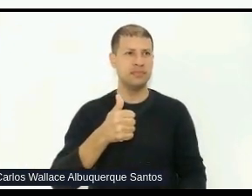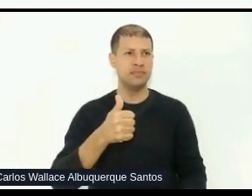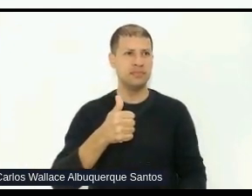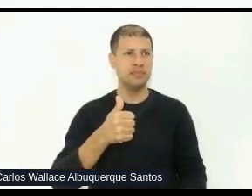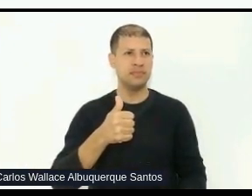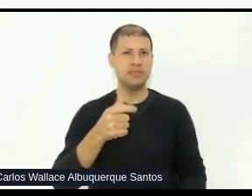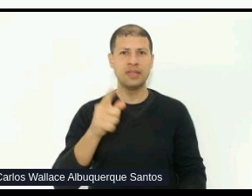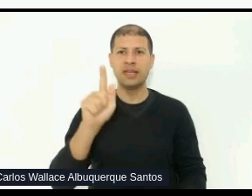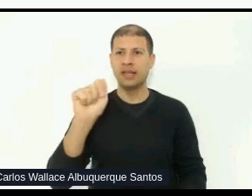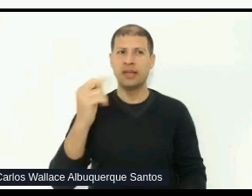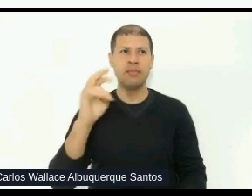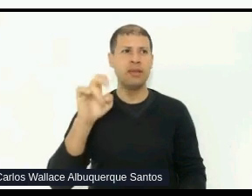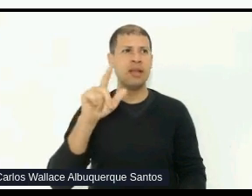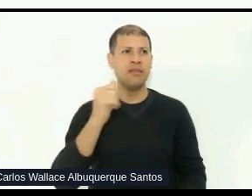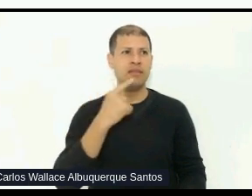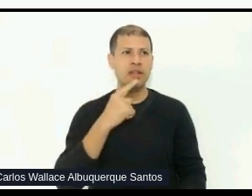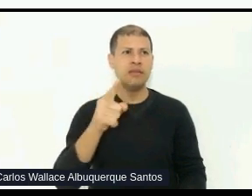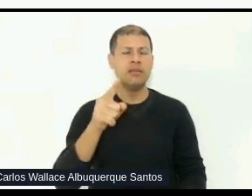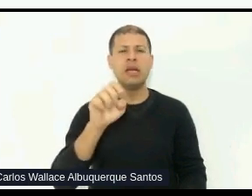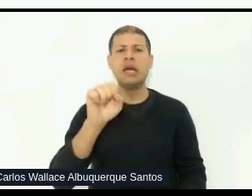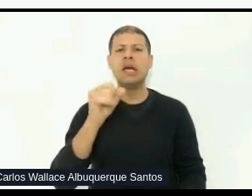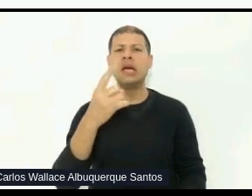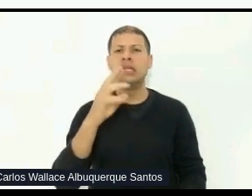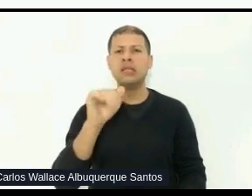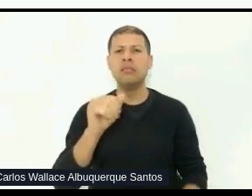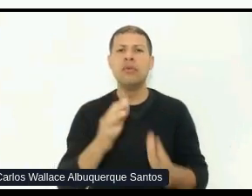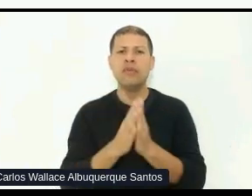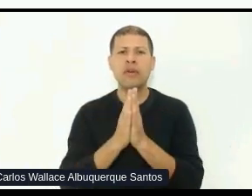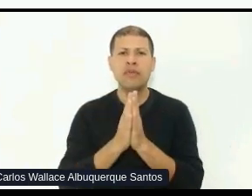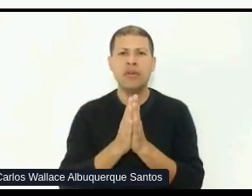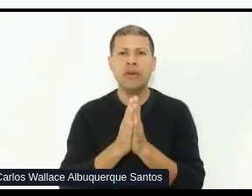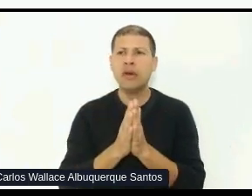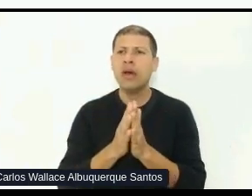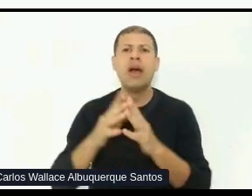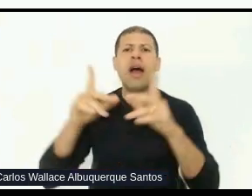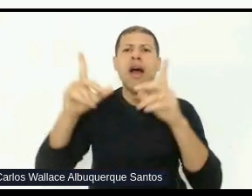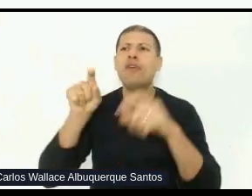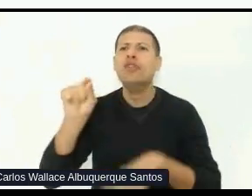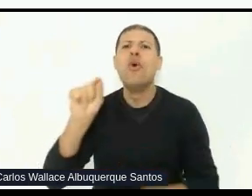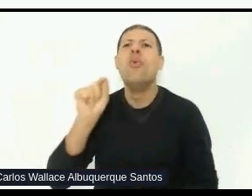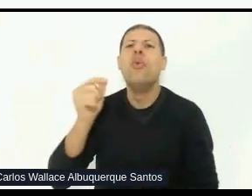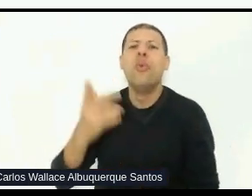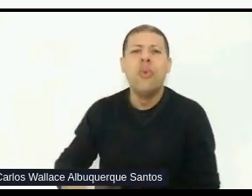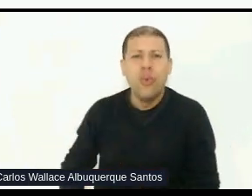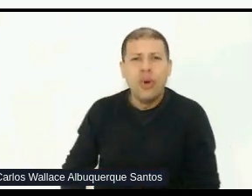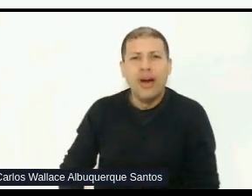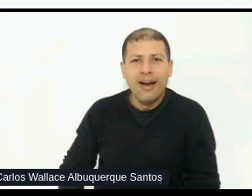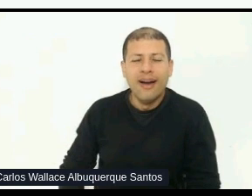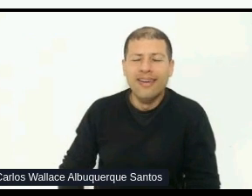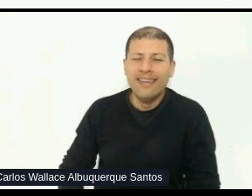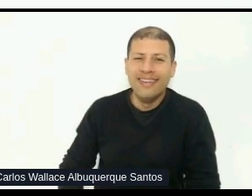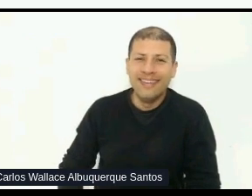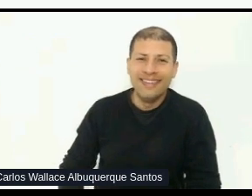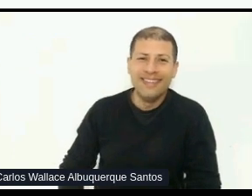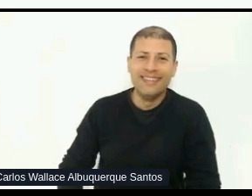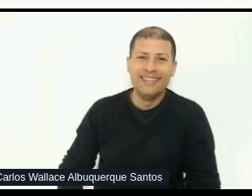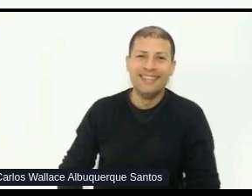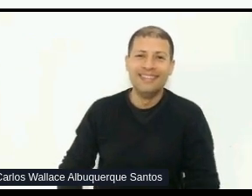Gabriela chega para mim e fala, Esdras, por gentileza, o que é que tem nessa foto que você colocou? Né?